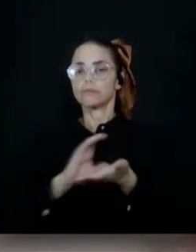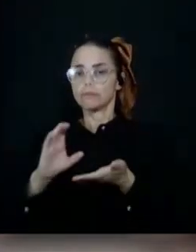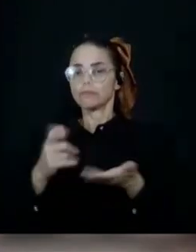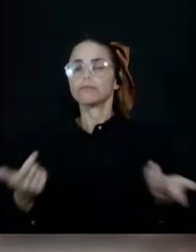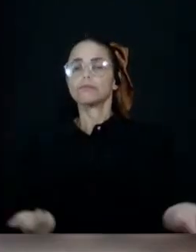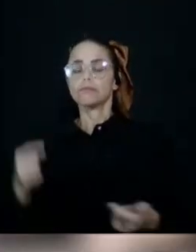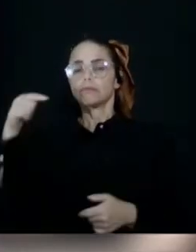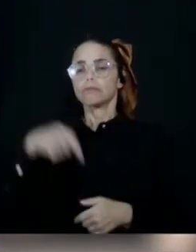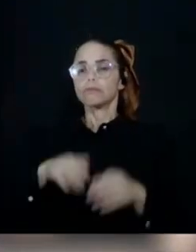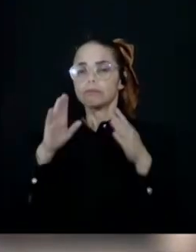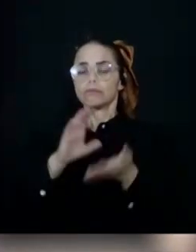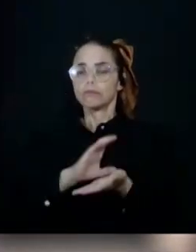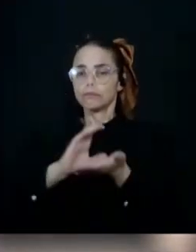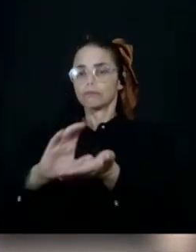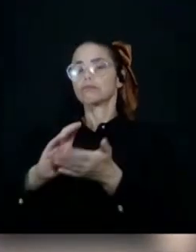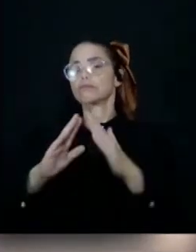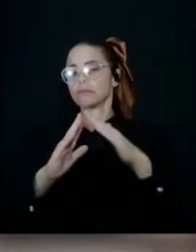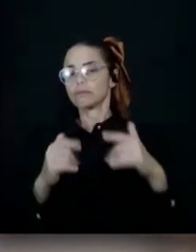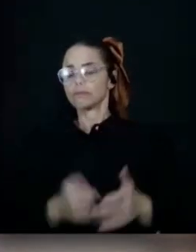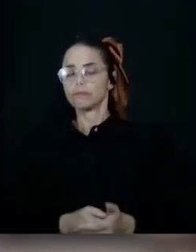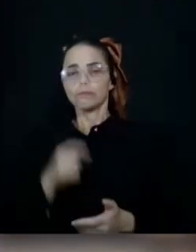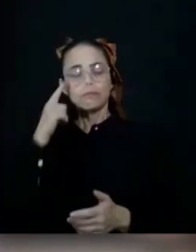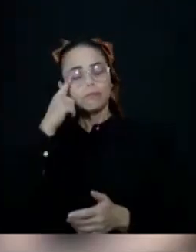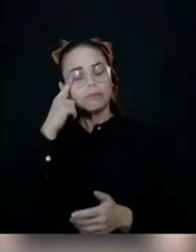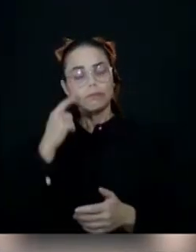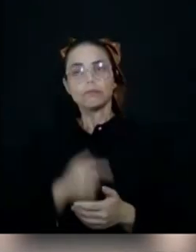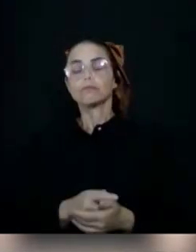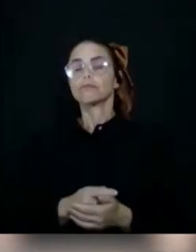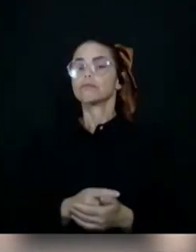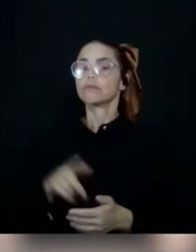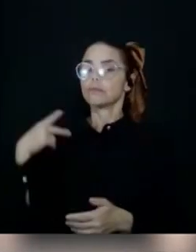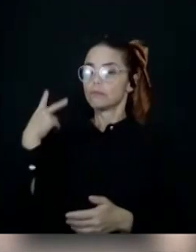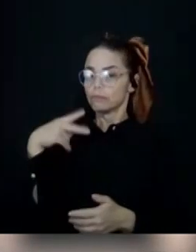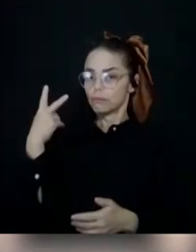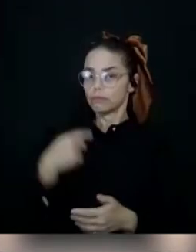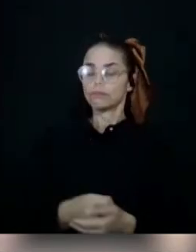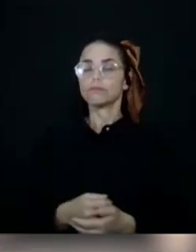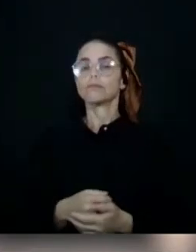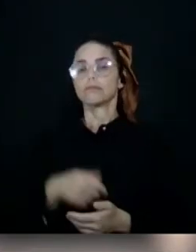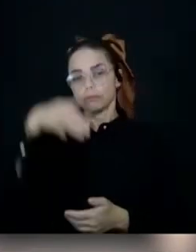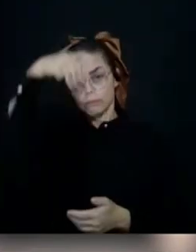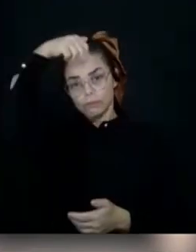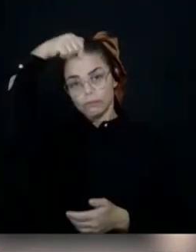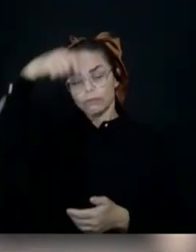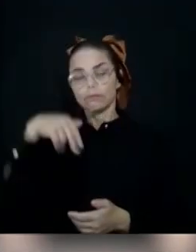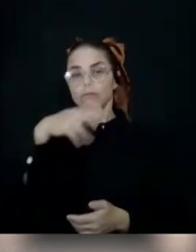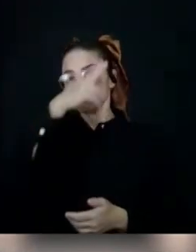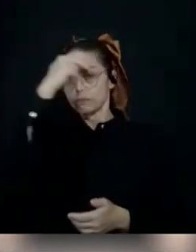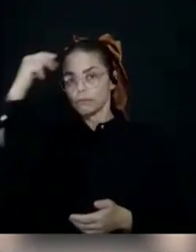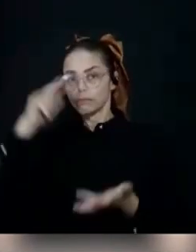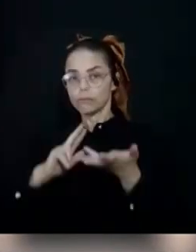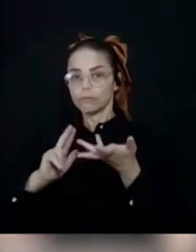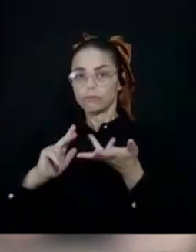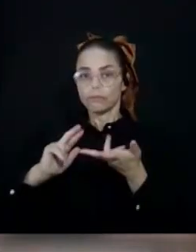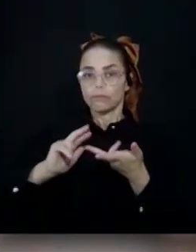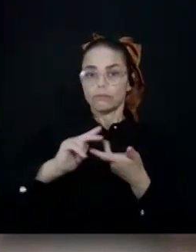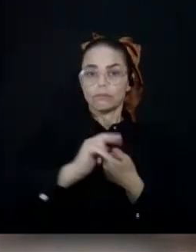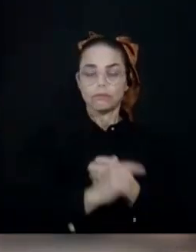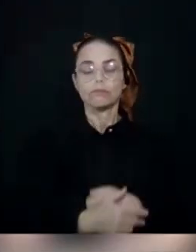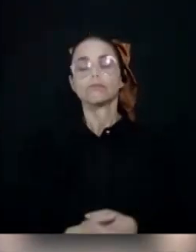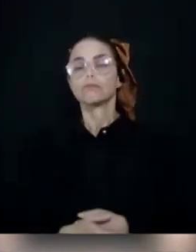destinados à moradia. E, caros vereadores, Wagner, Nick e os outros, né? Depois os